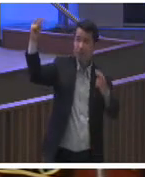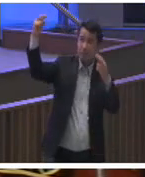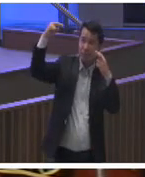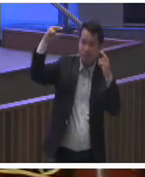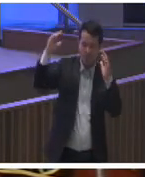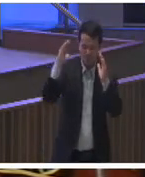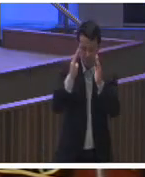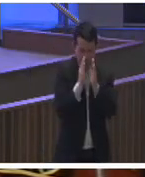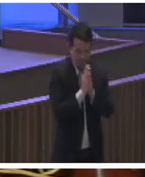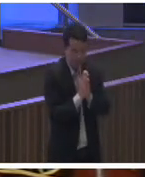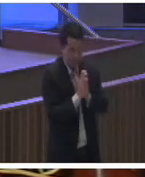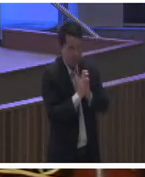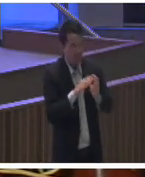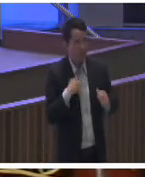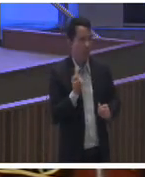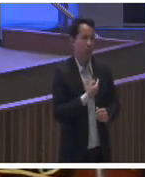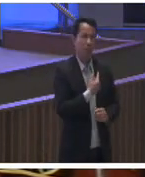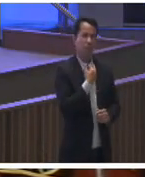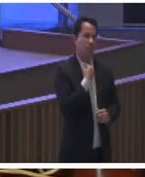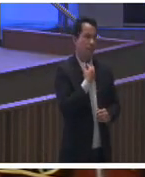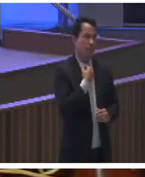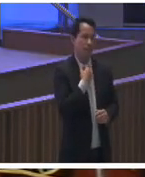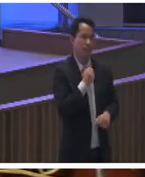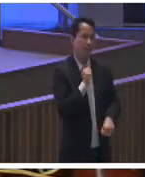A gente não pode deixar essas armas guardadas, a gente tem que colocar em prática.